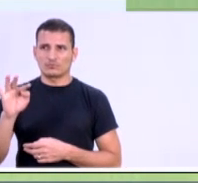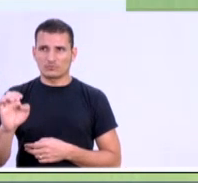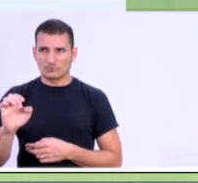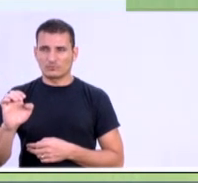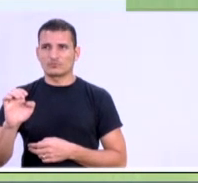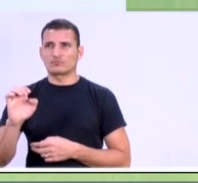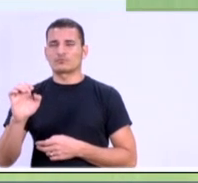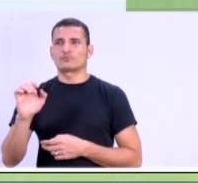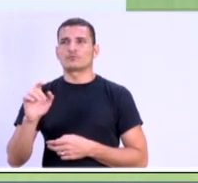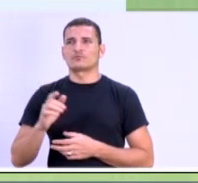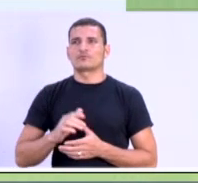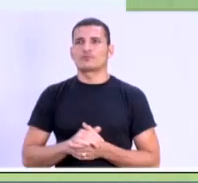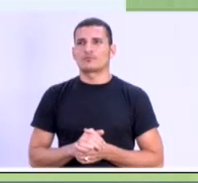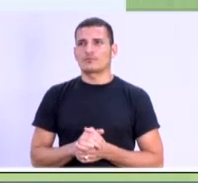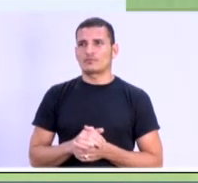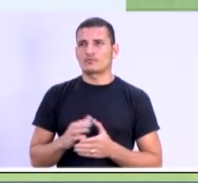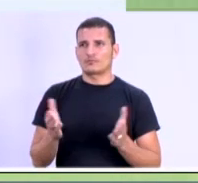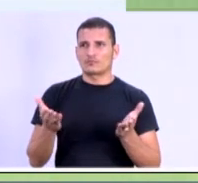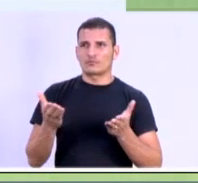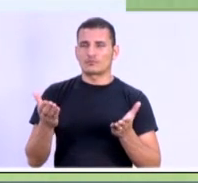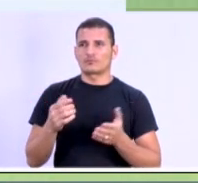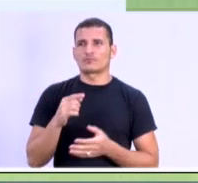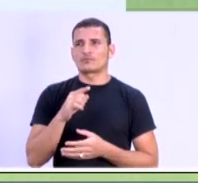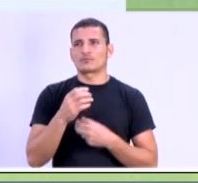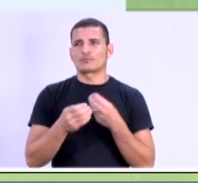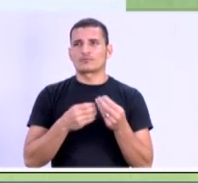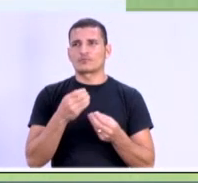eu preciso definir um estado, quer dizer,